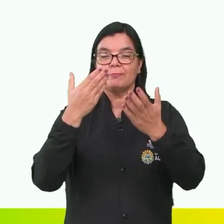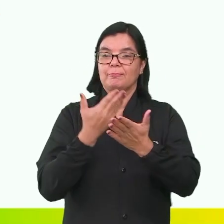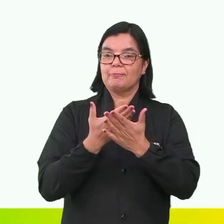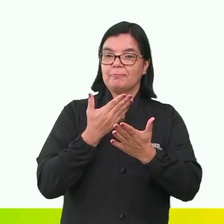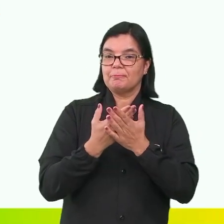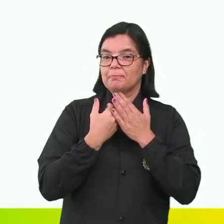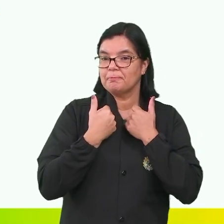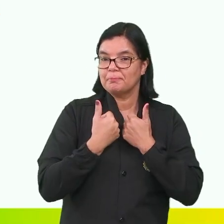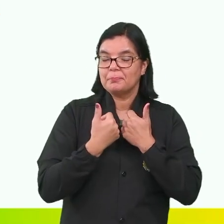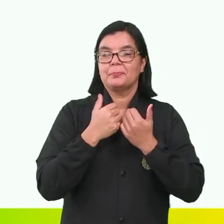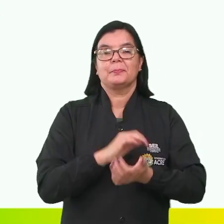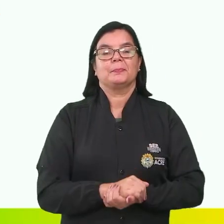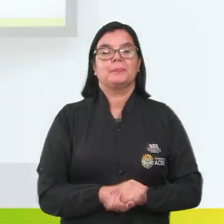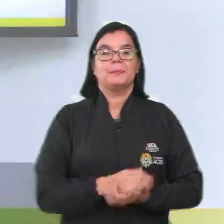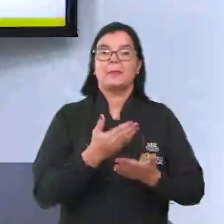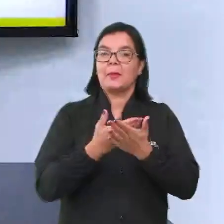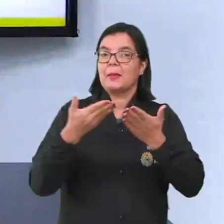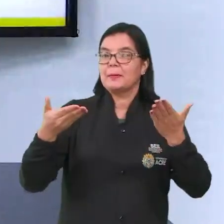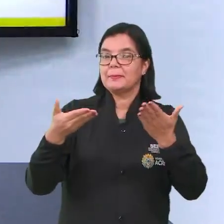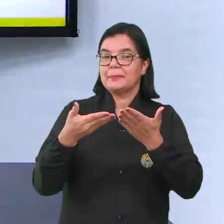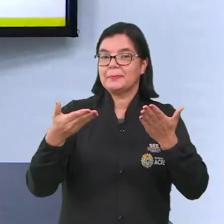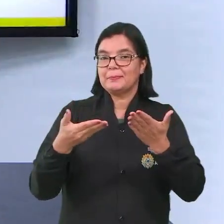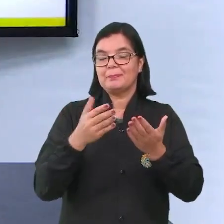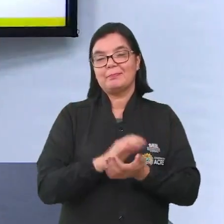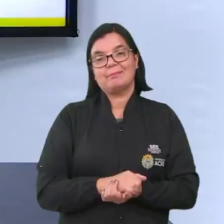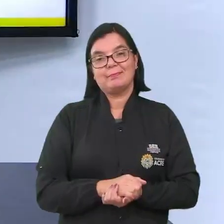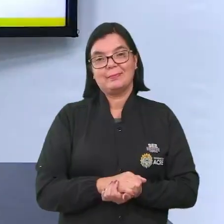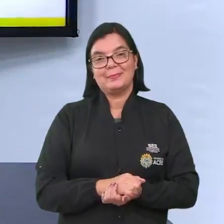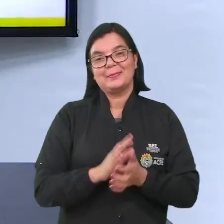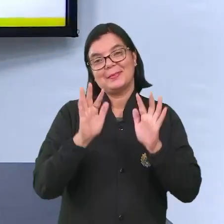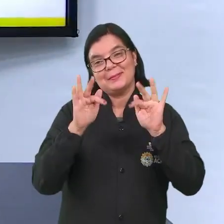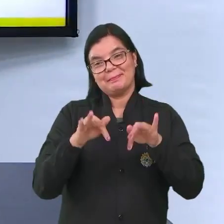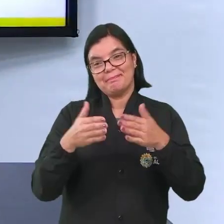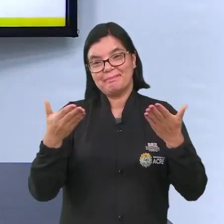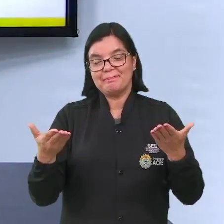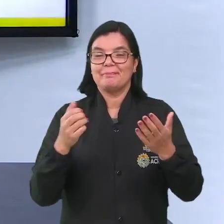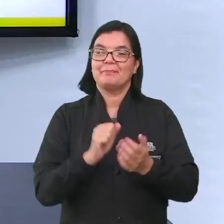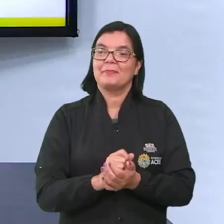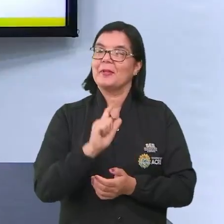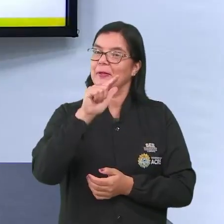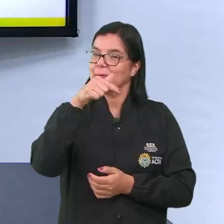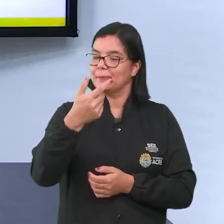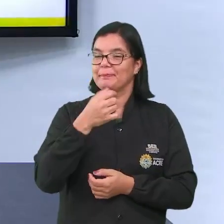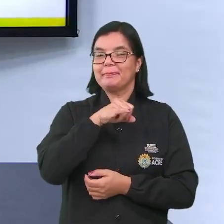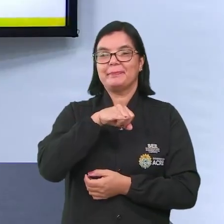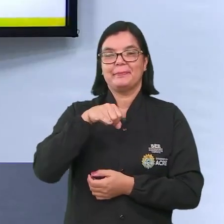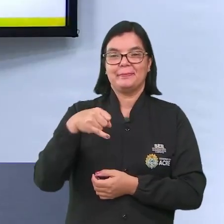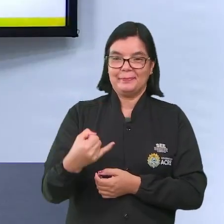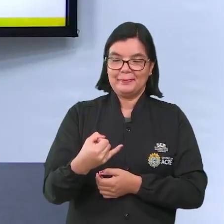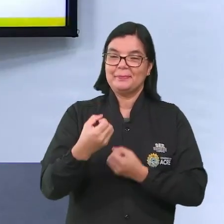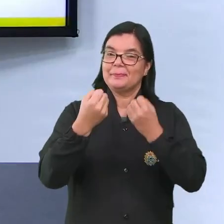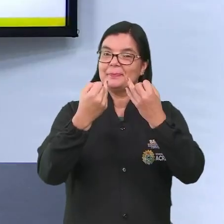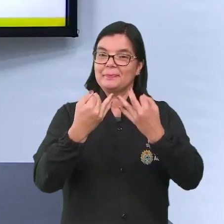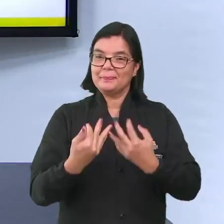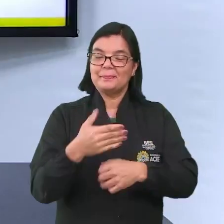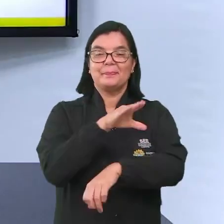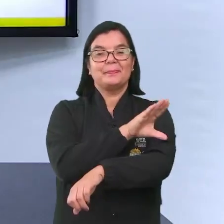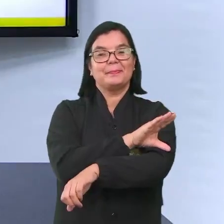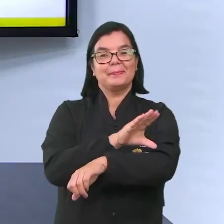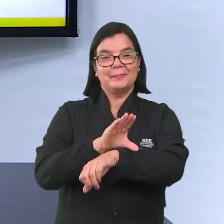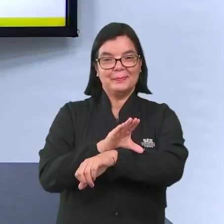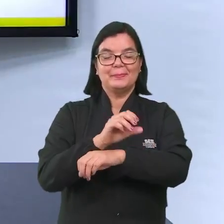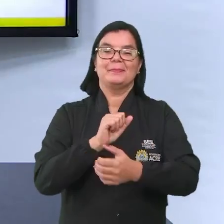aulas, tá? A nossa aula de hoje já está ficando por aqui. A gente terá outras oportunidades para falar sobre